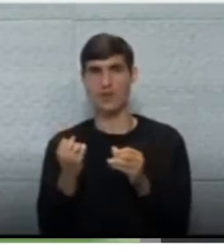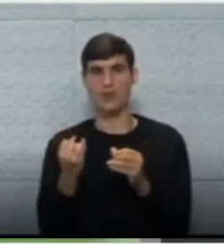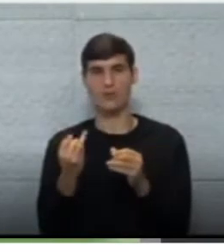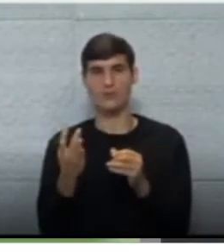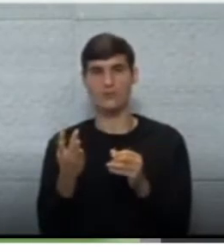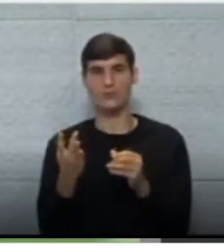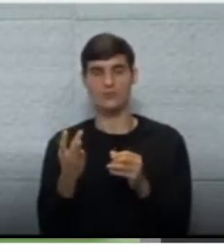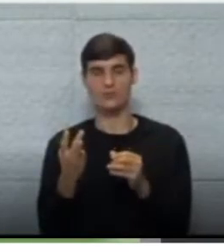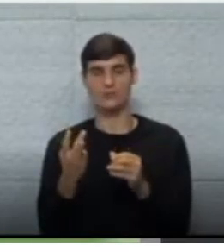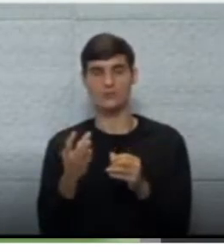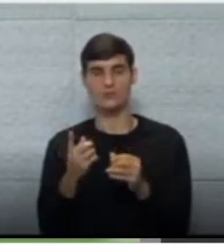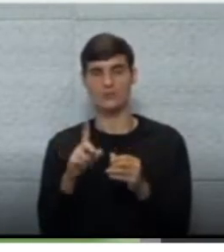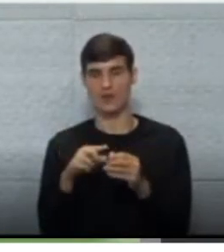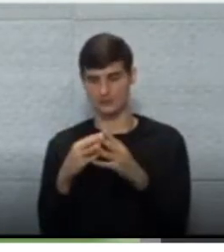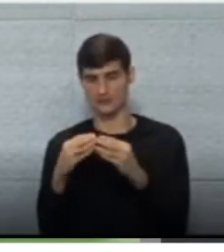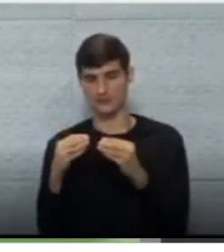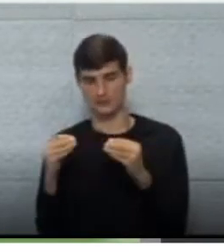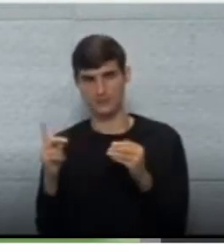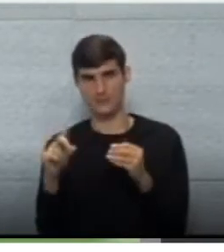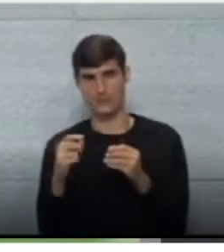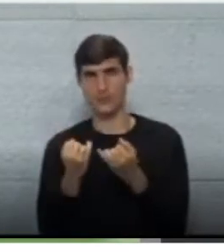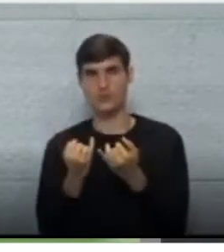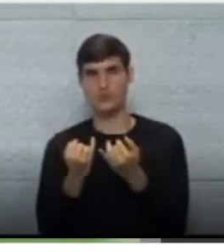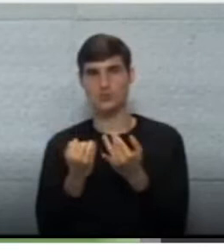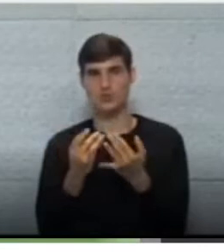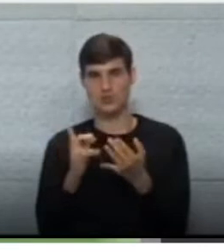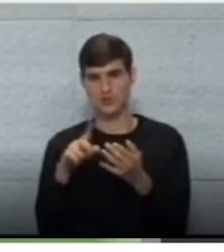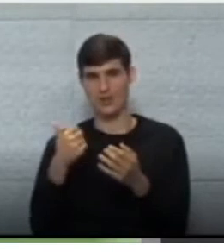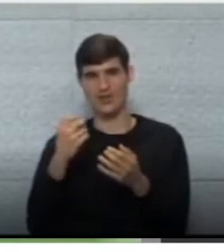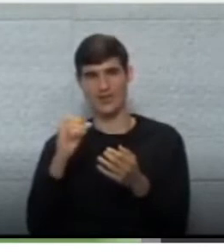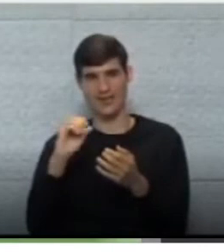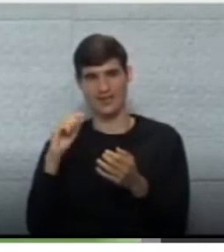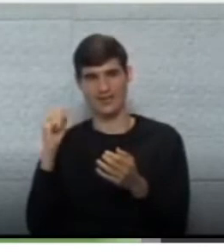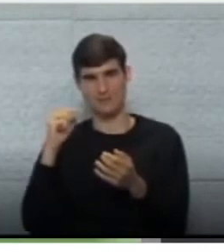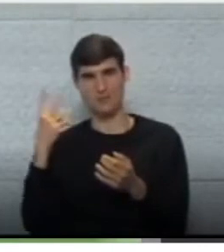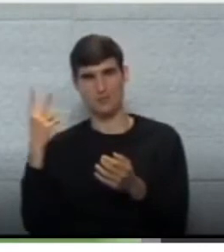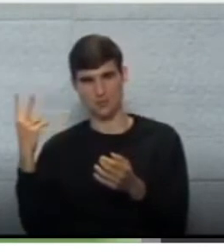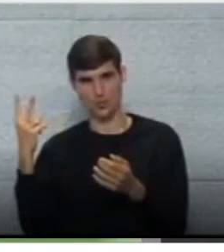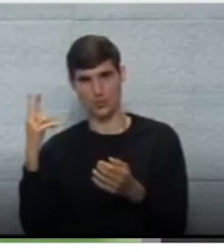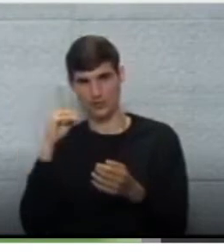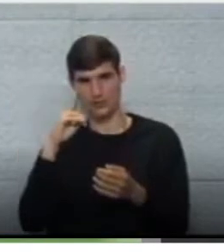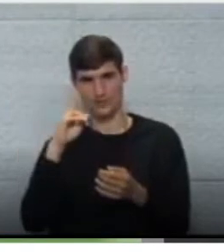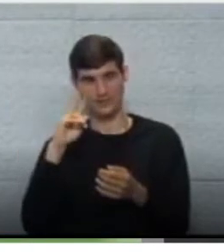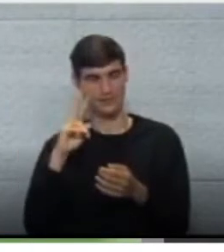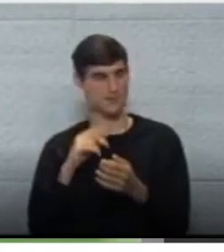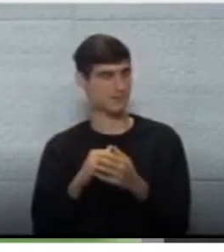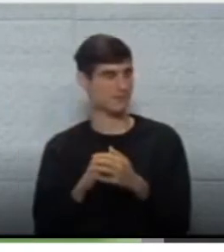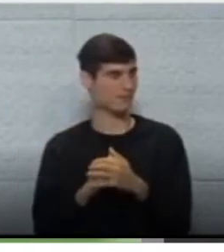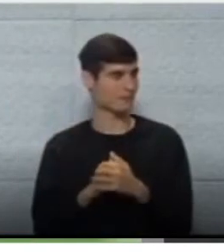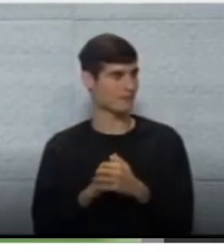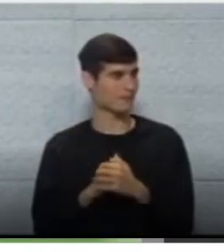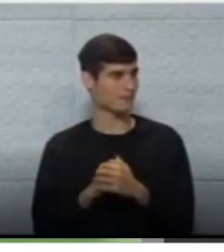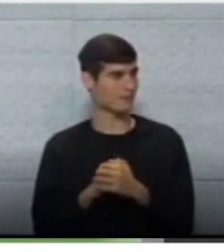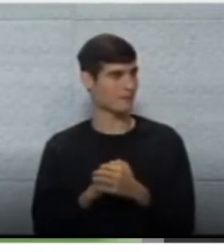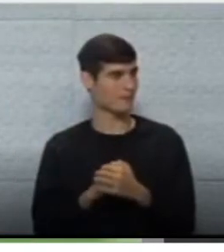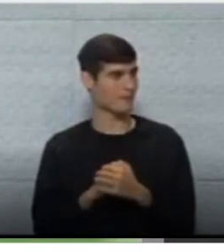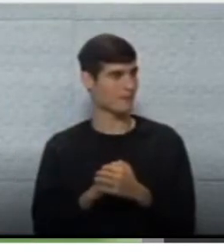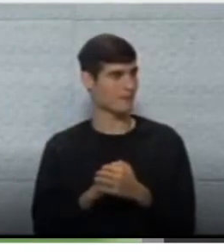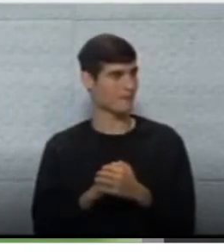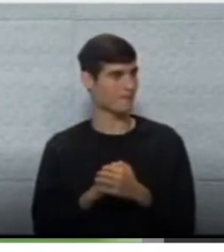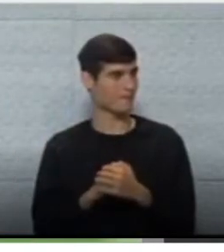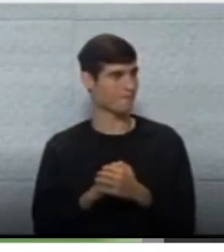quanto foi diluído, então no nosso caso aí 10 a menos 2 foi o nosso fator de diluição, e